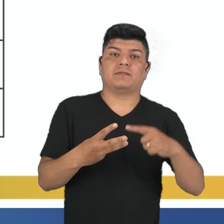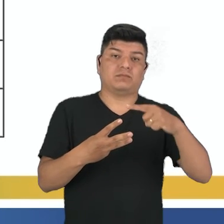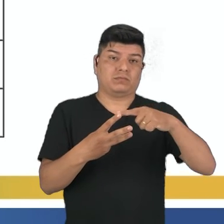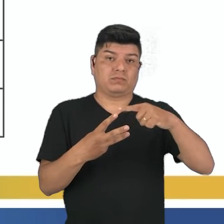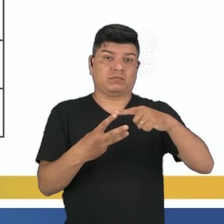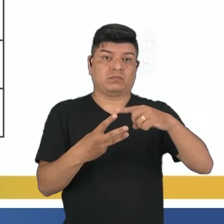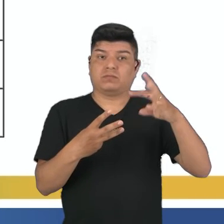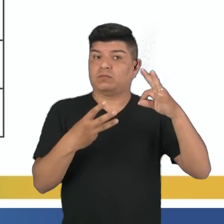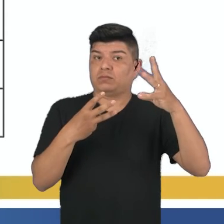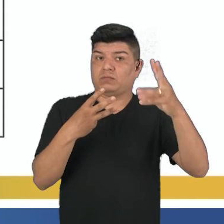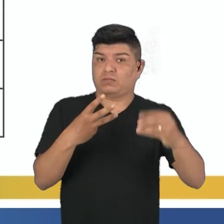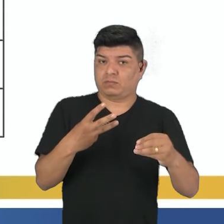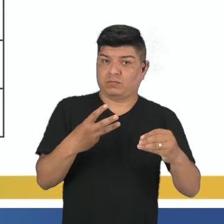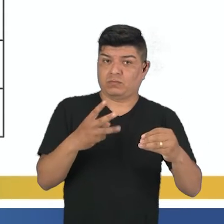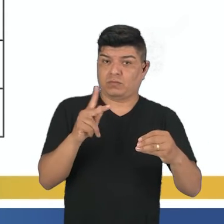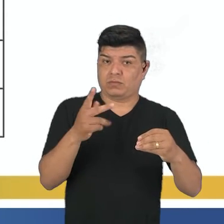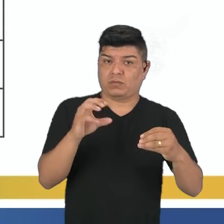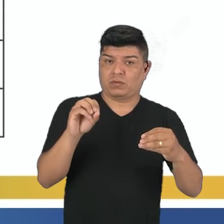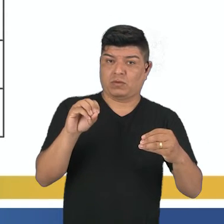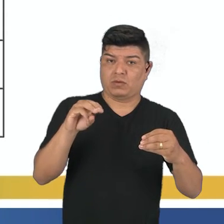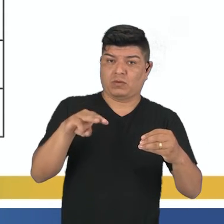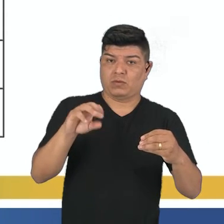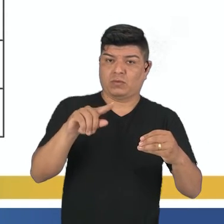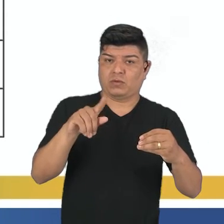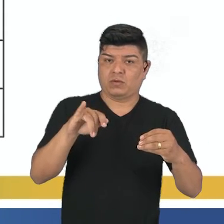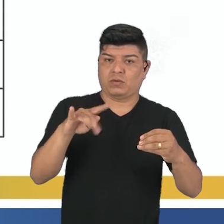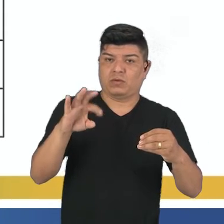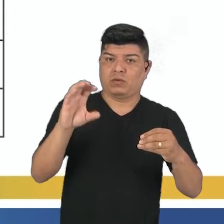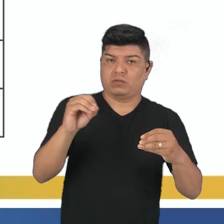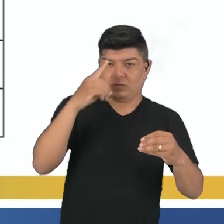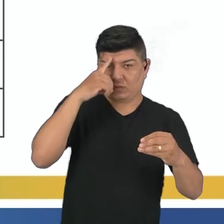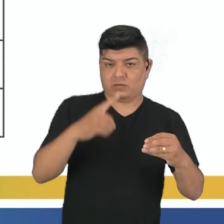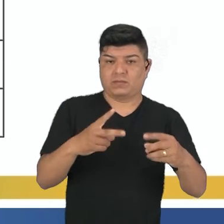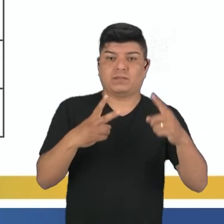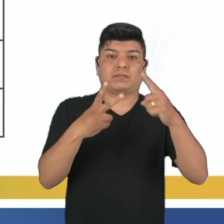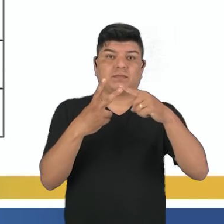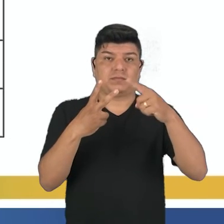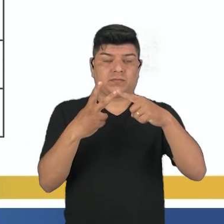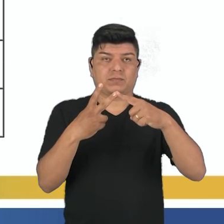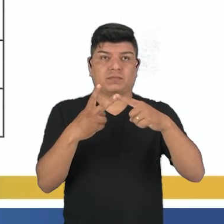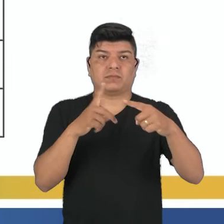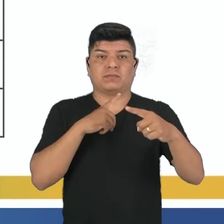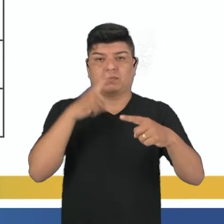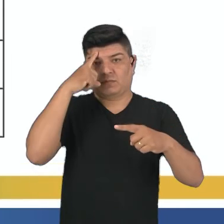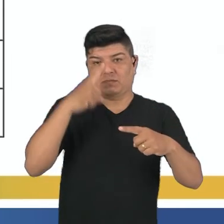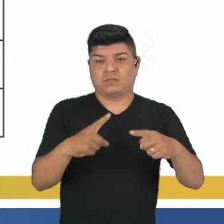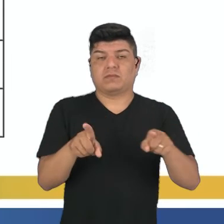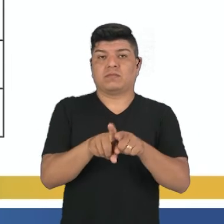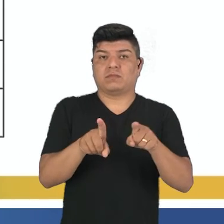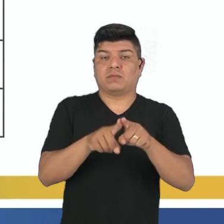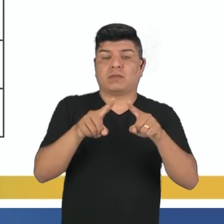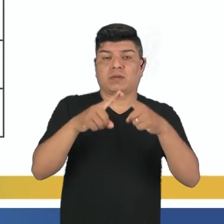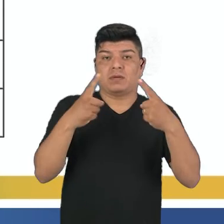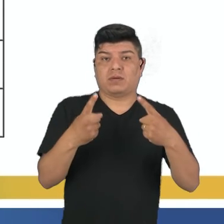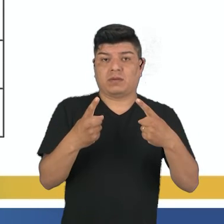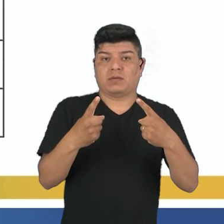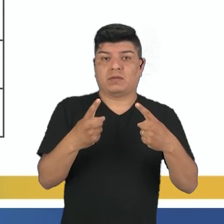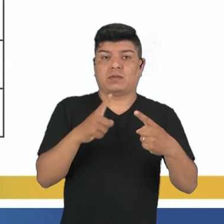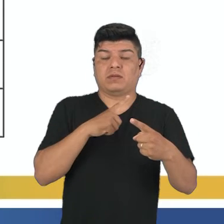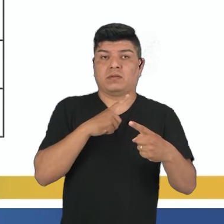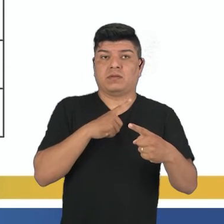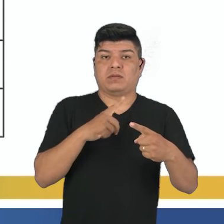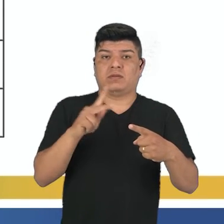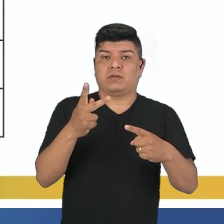indivíduo totalmente homozigoto dominante, nós temos um outro dominante também, porém